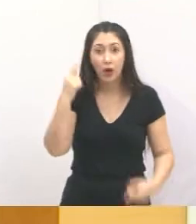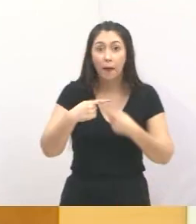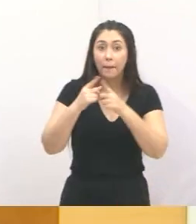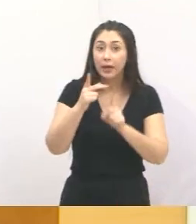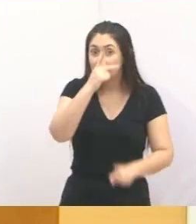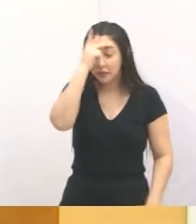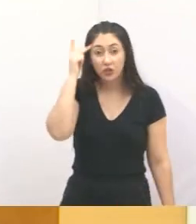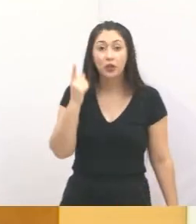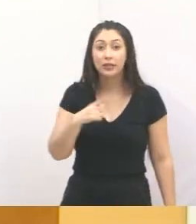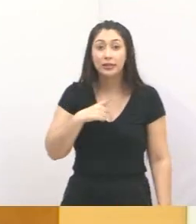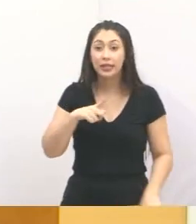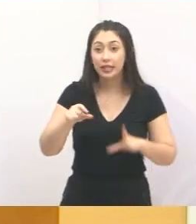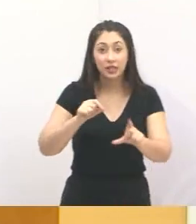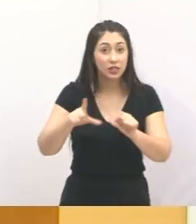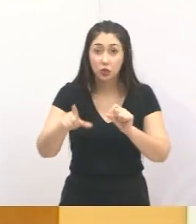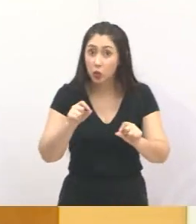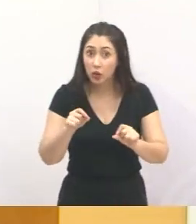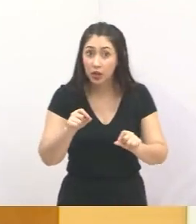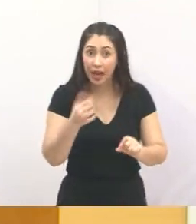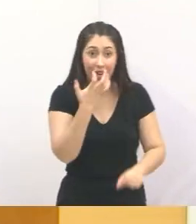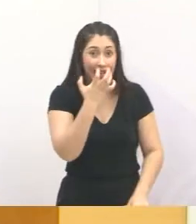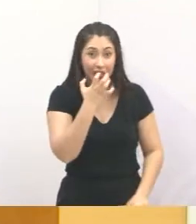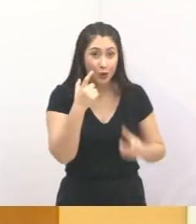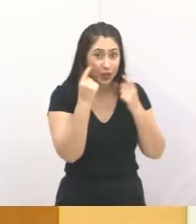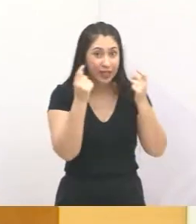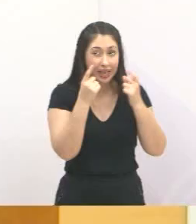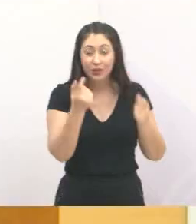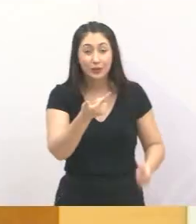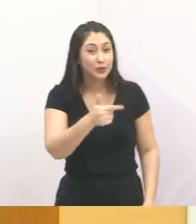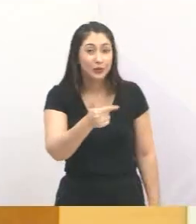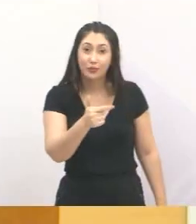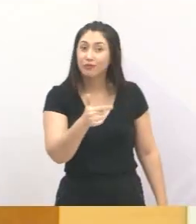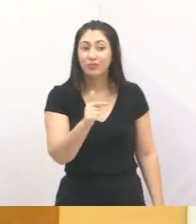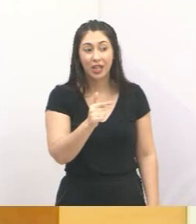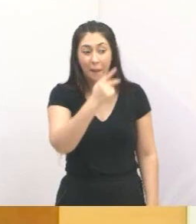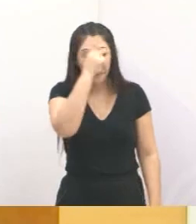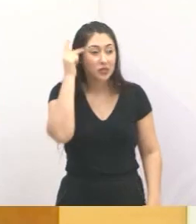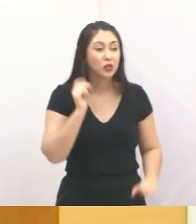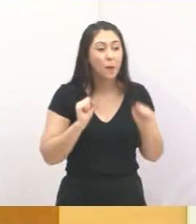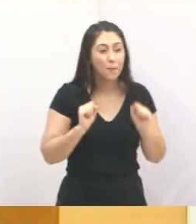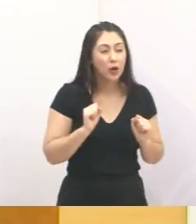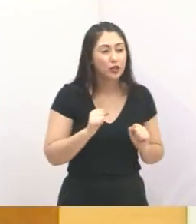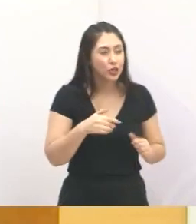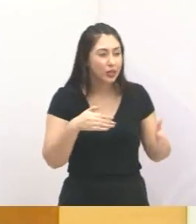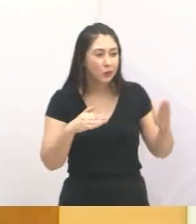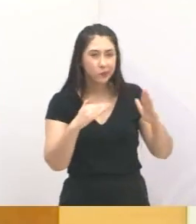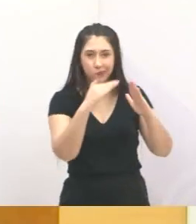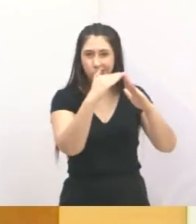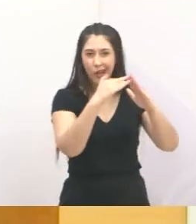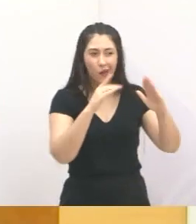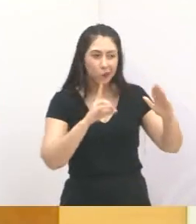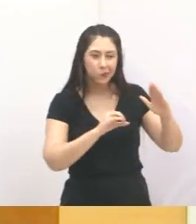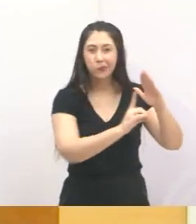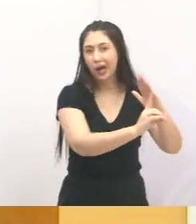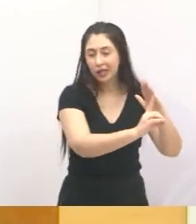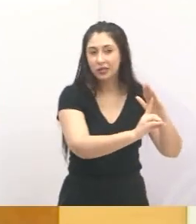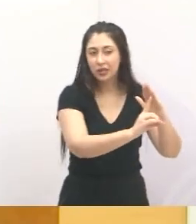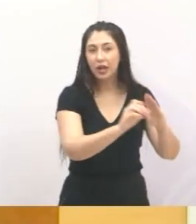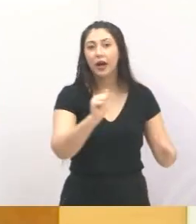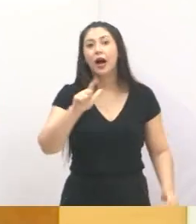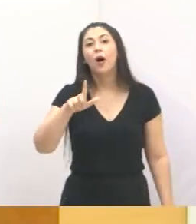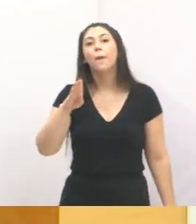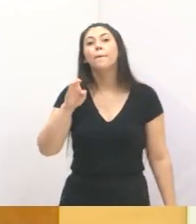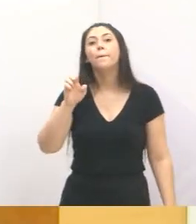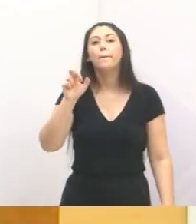opção, os animais não têm. Pessoas têm opção, tem o albergue, tá? Tem, a